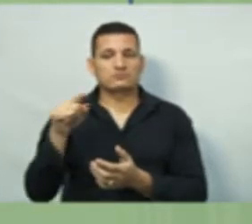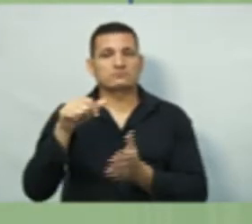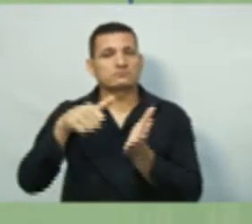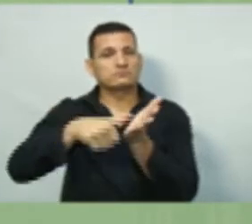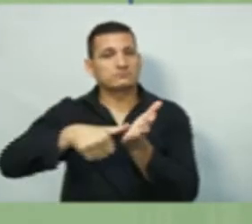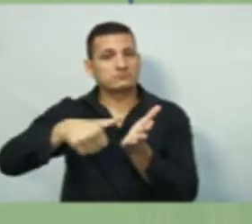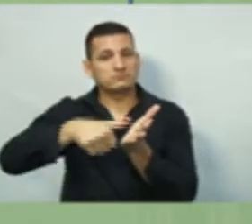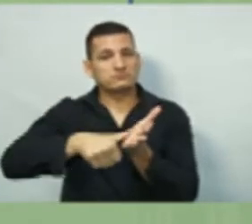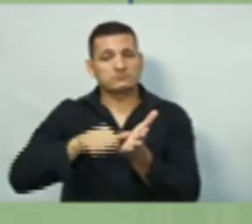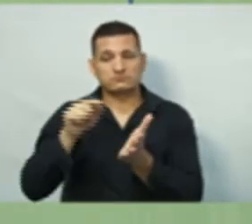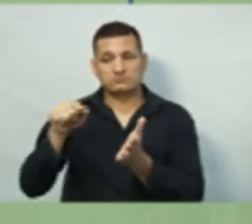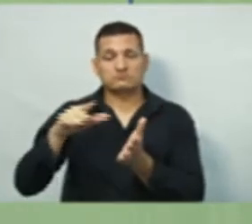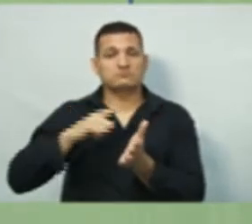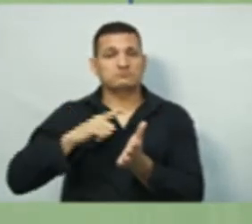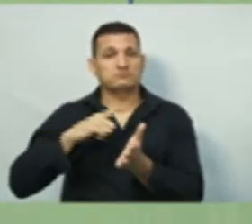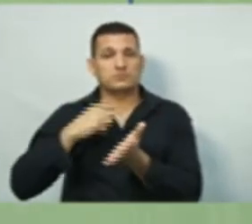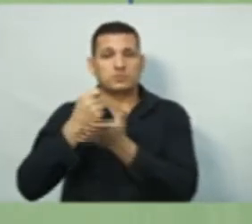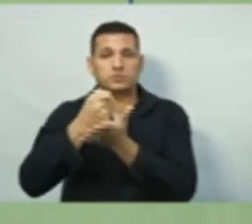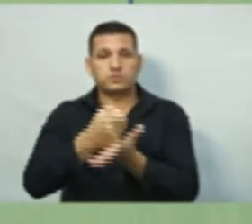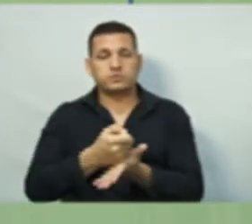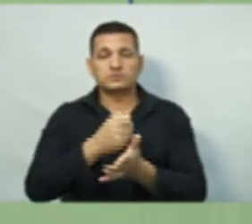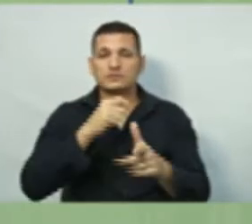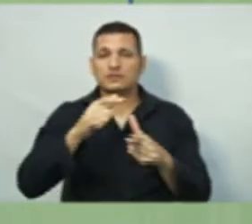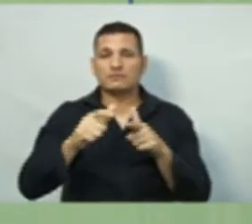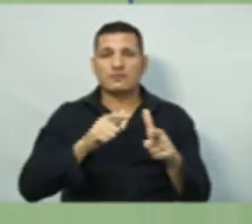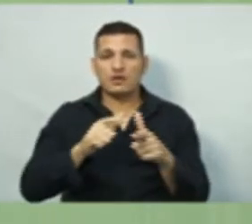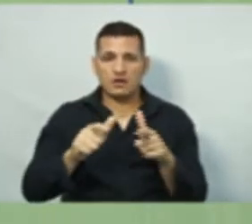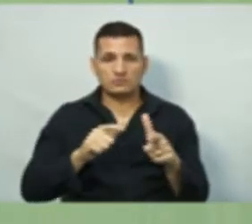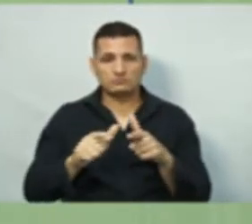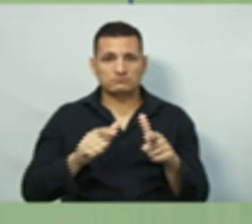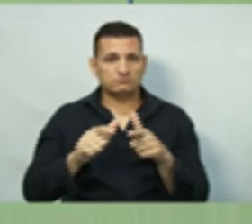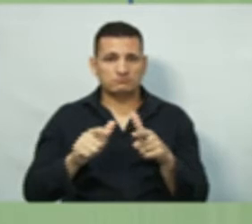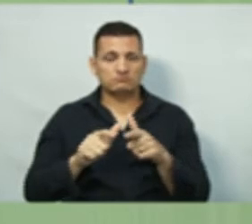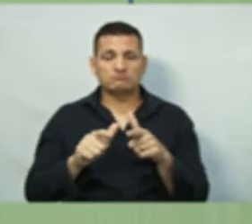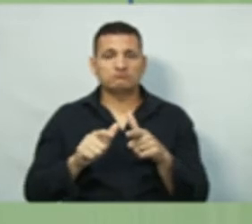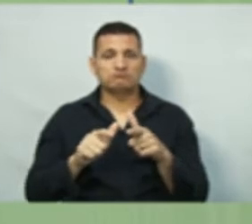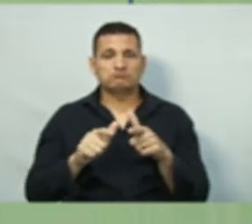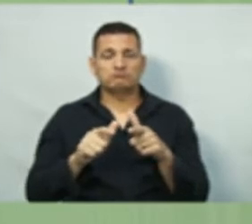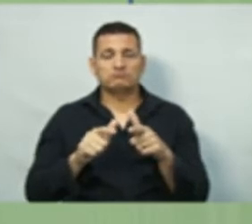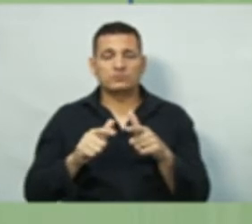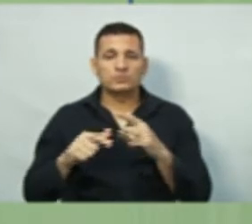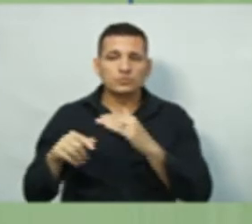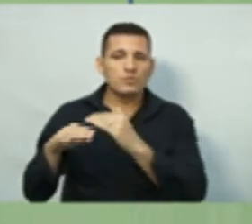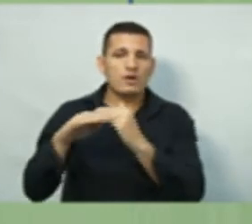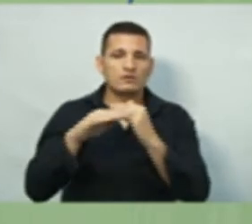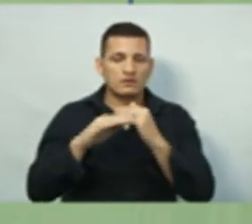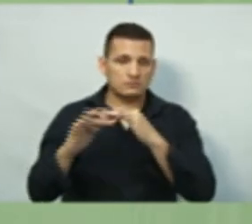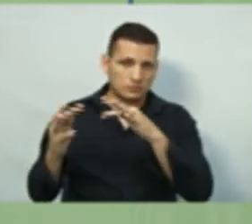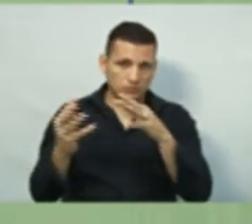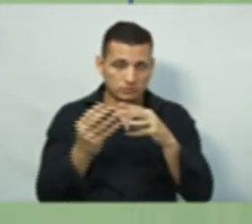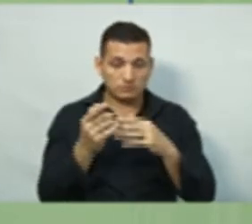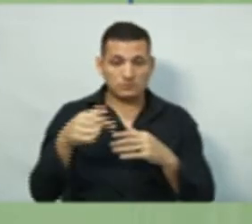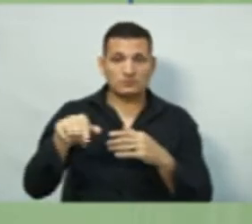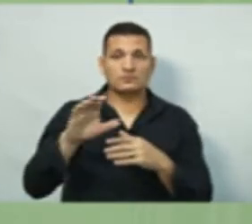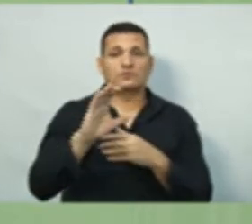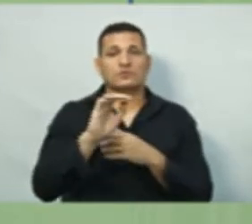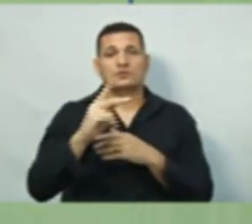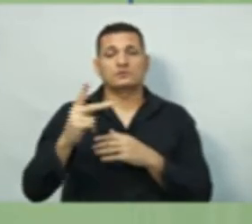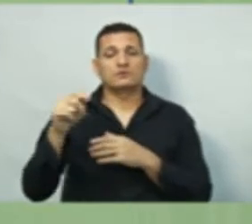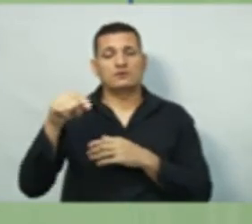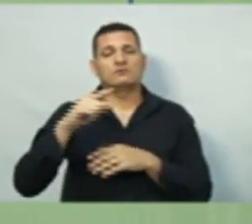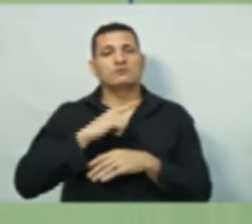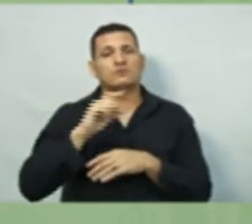trabalho para a produção em comum de bens e a cooperativa detém a qualquer título os meios de